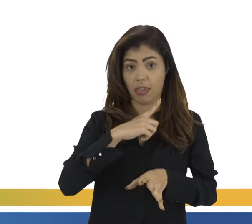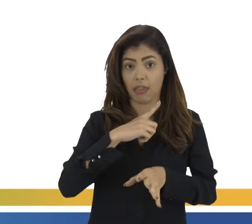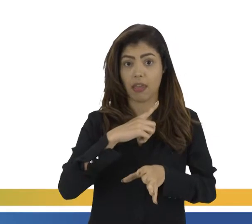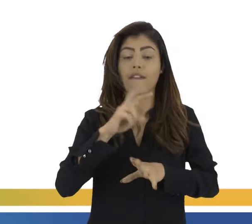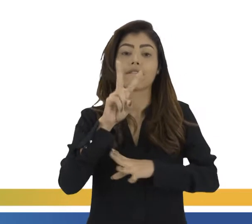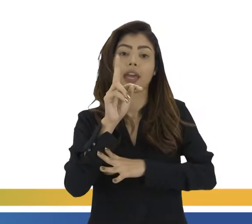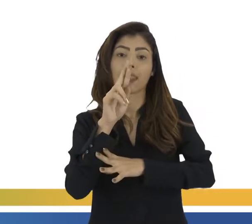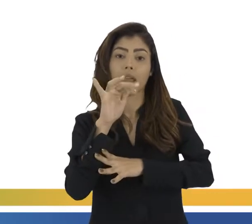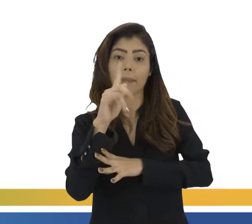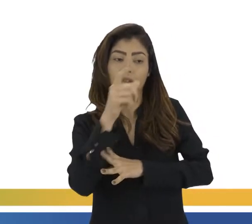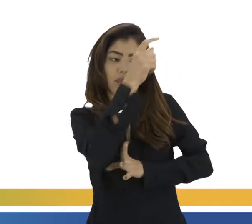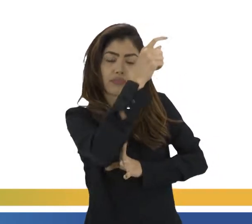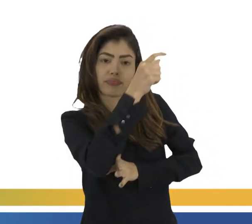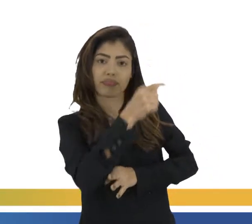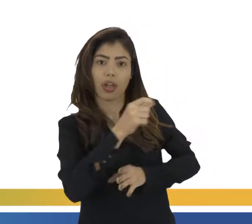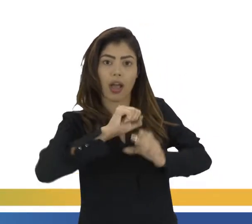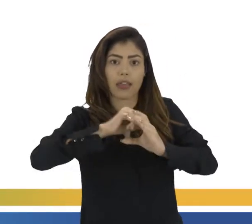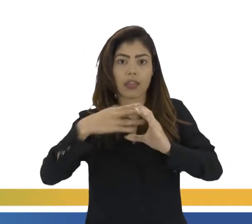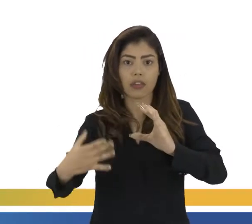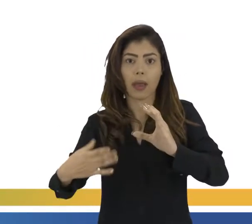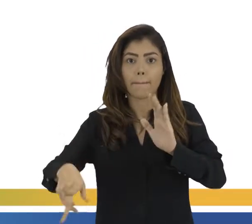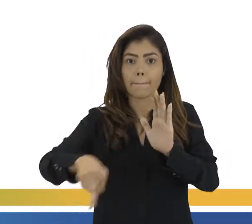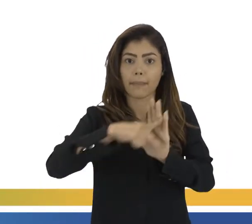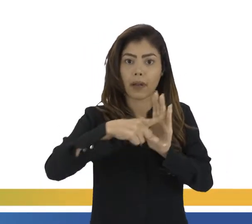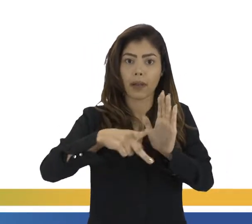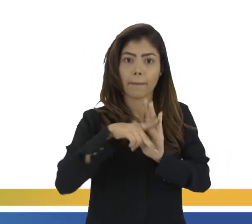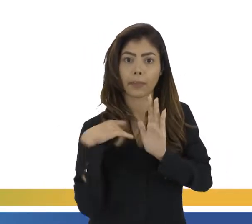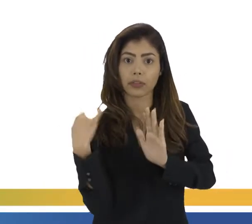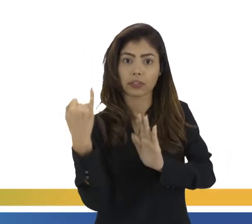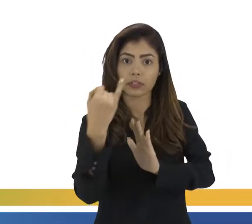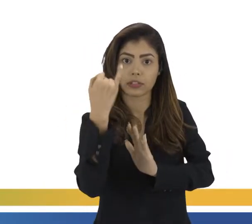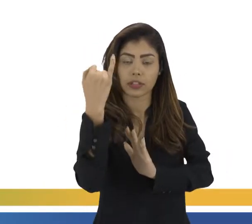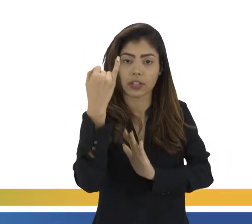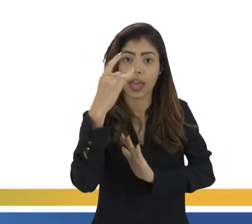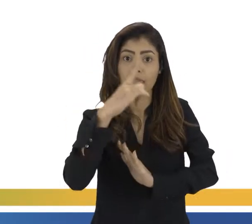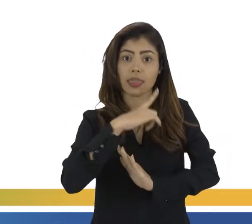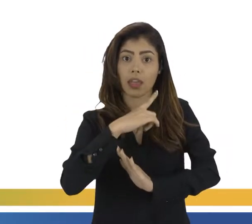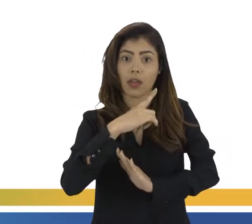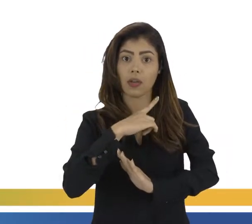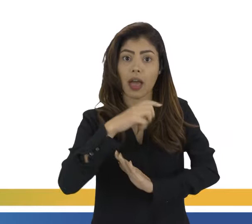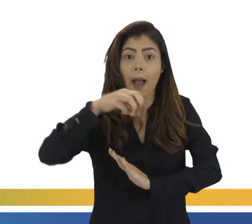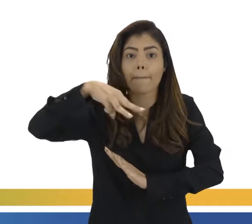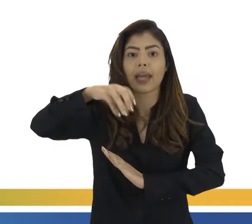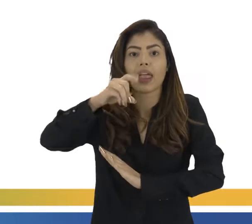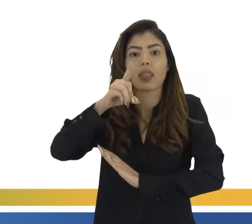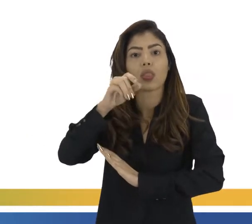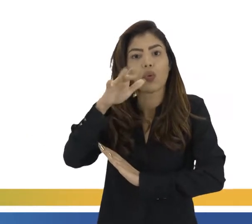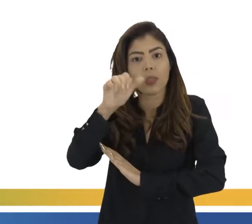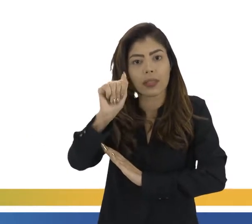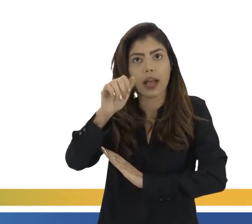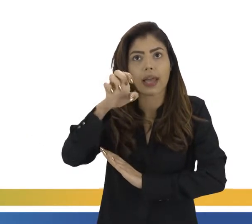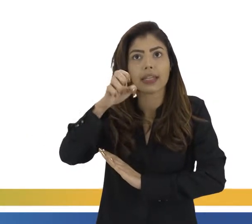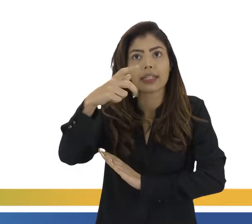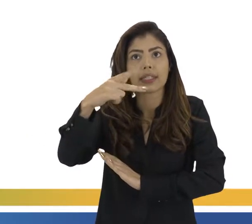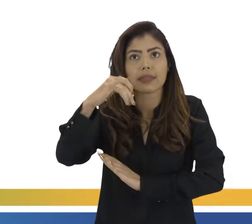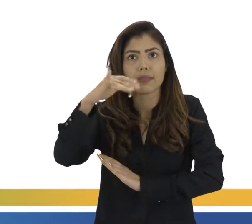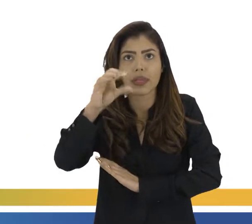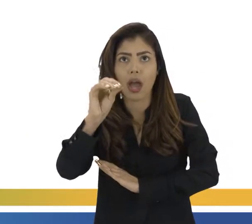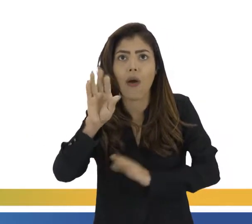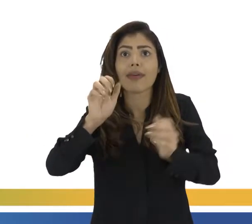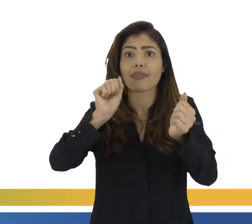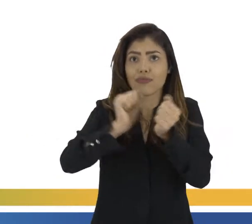vertebrados, ele tem uma característica muito importante, que é o quê? Ele possui medula espinhal e